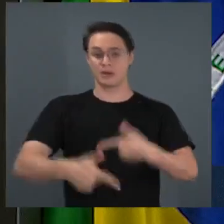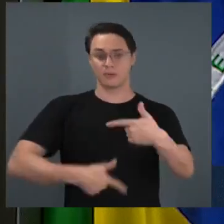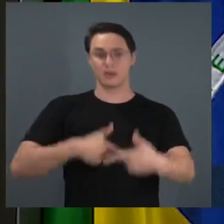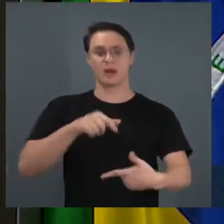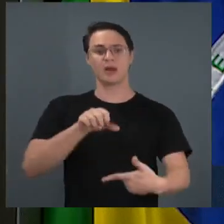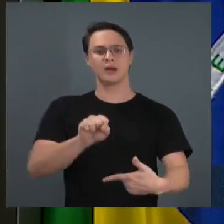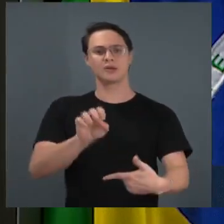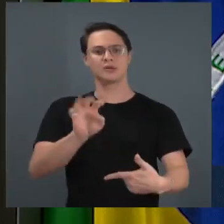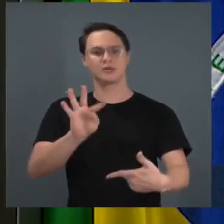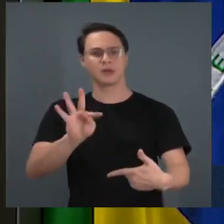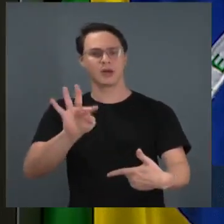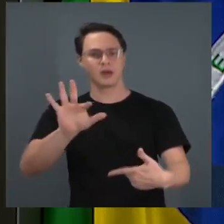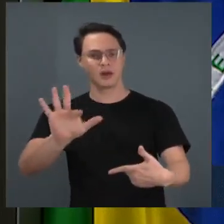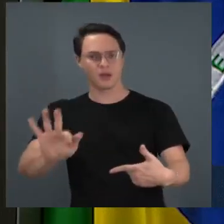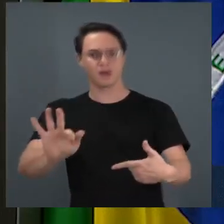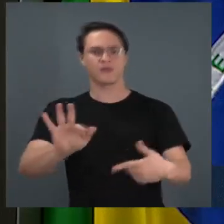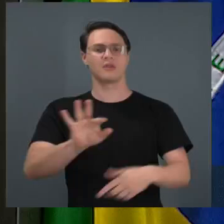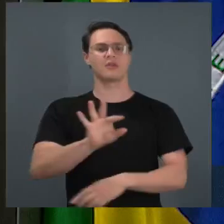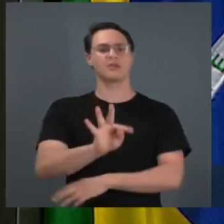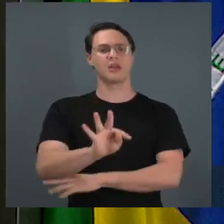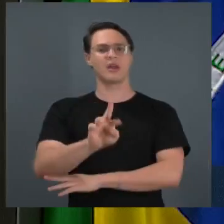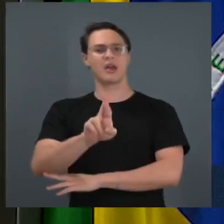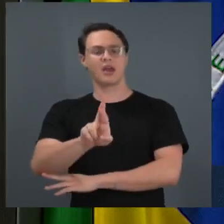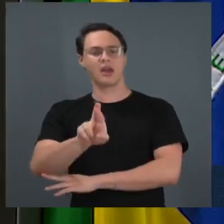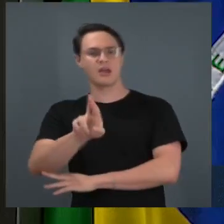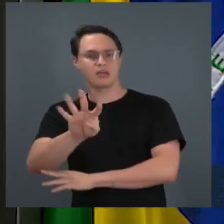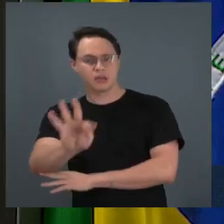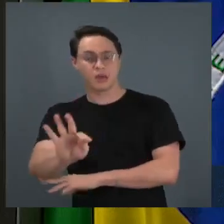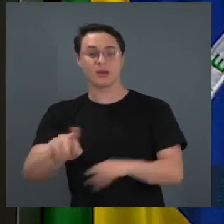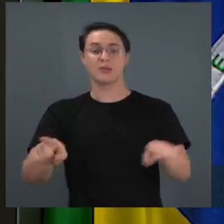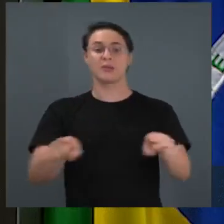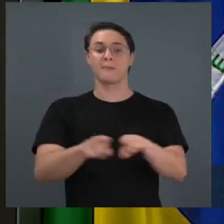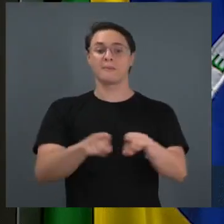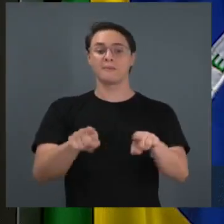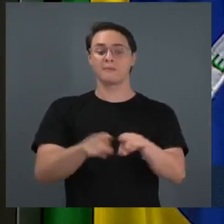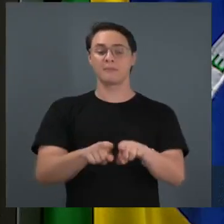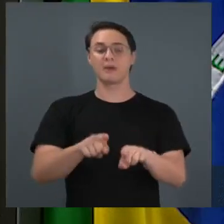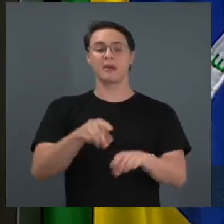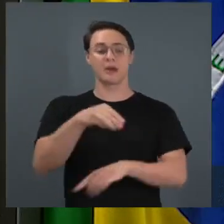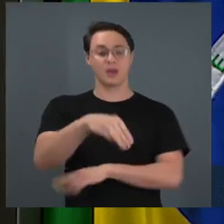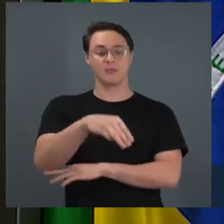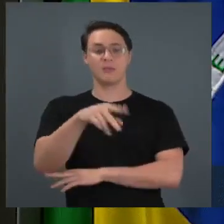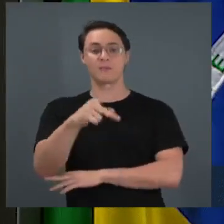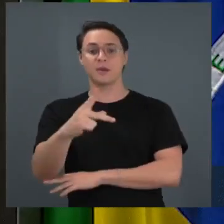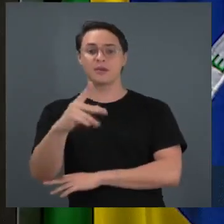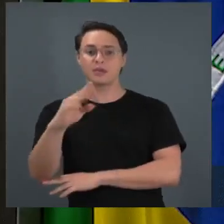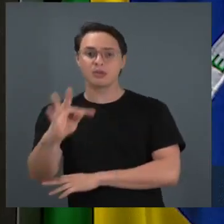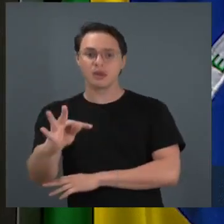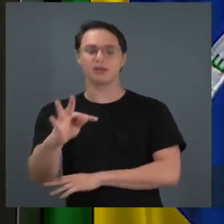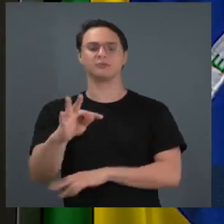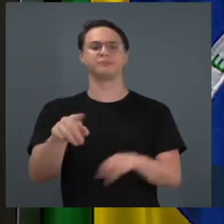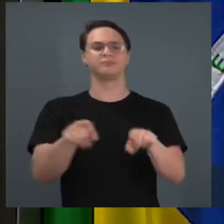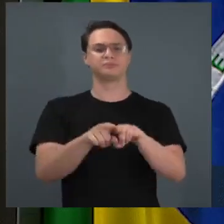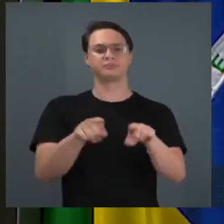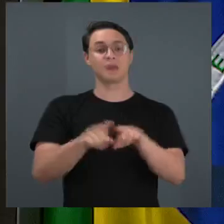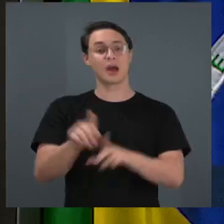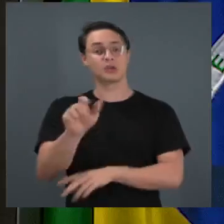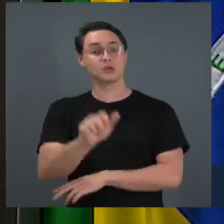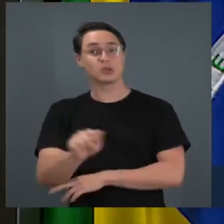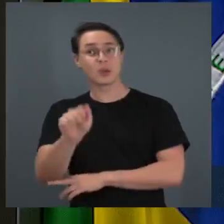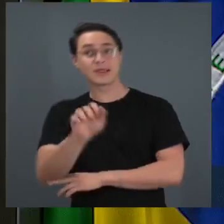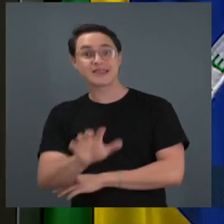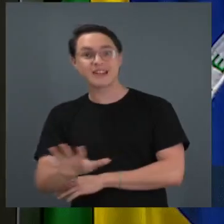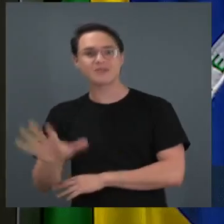Federal, Tribunal Superior do Trabalho, Ministério Público do Trabalho, Associação Nacional dos Magistrados da Justiça do